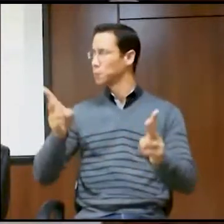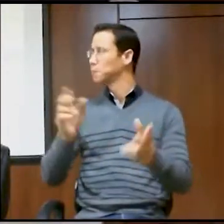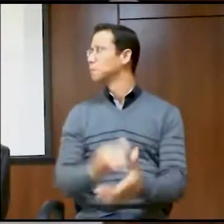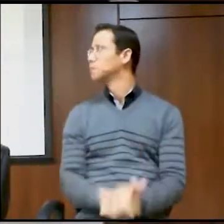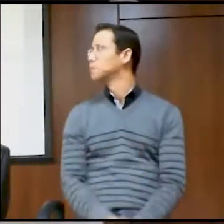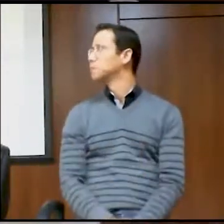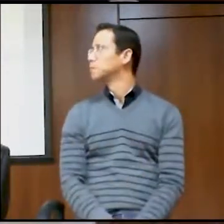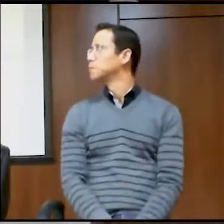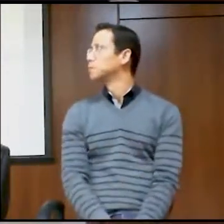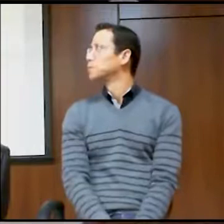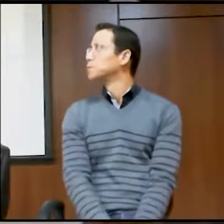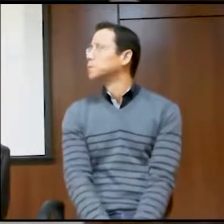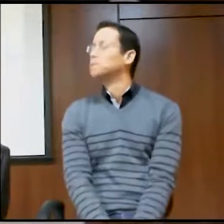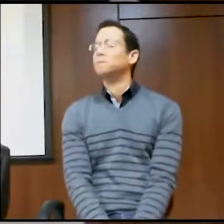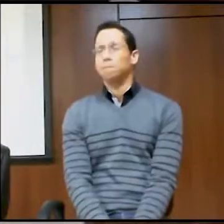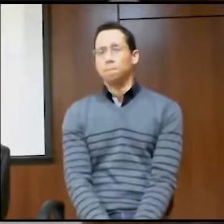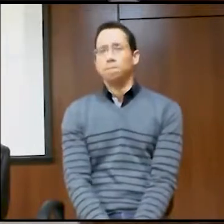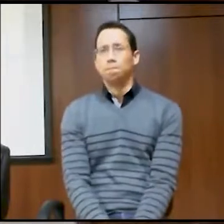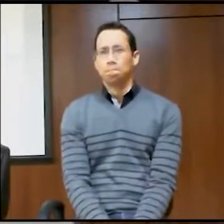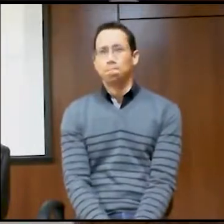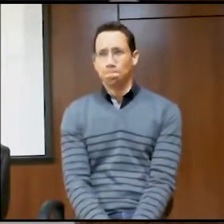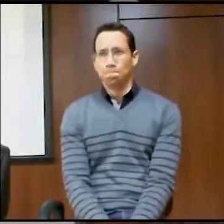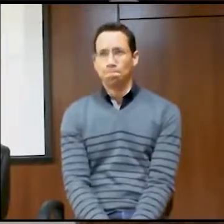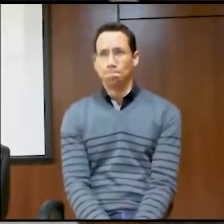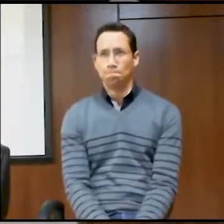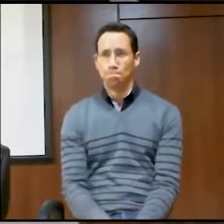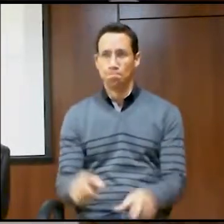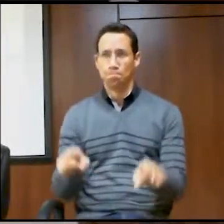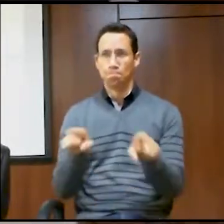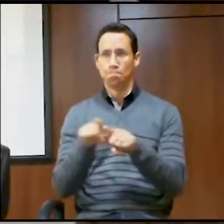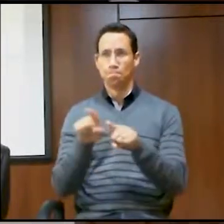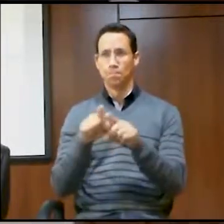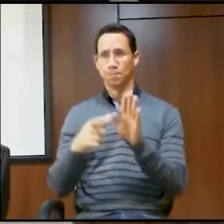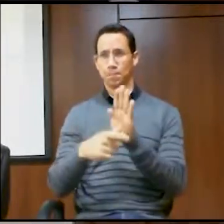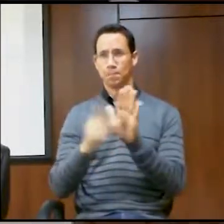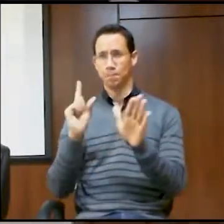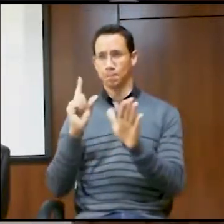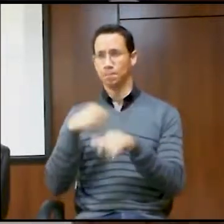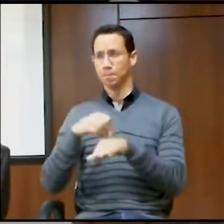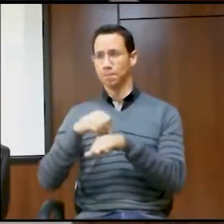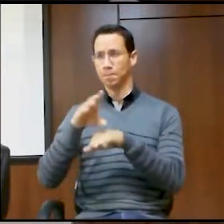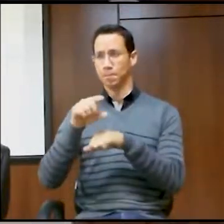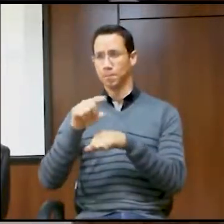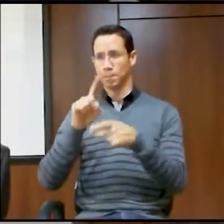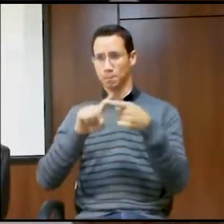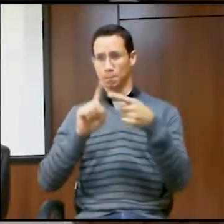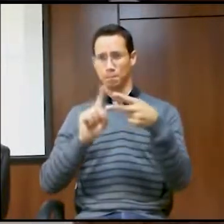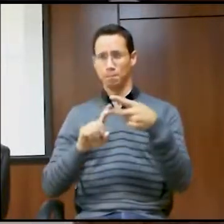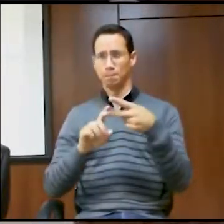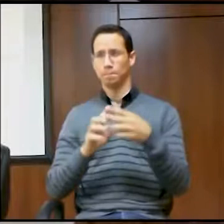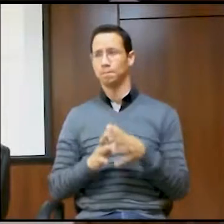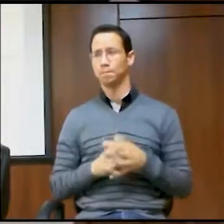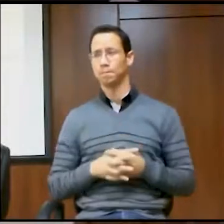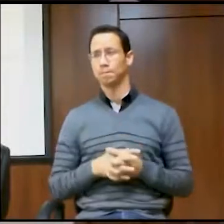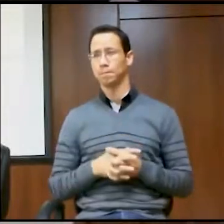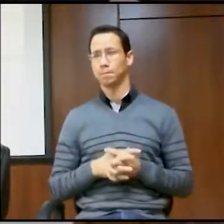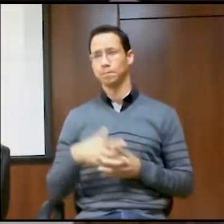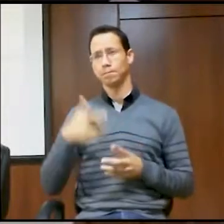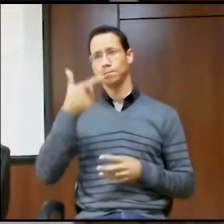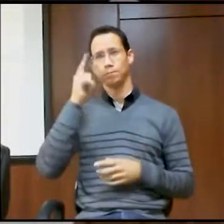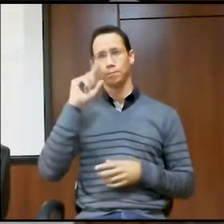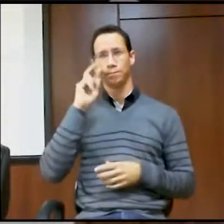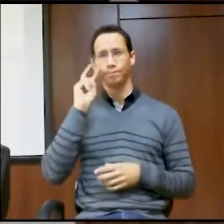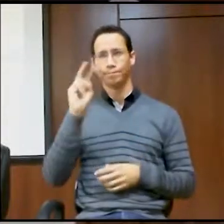também fazer, antes de entrar propriamente aqui nas questões que eu queria levantar, fazer dois comentários, né? Ontem a gente